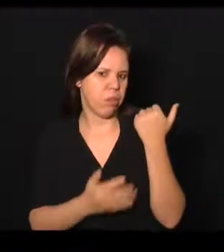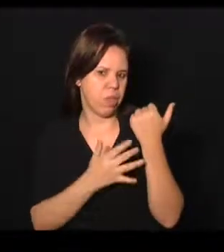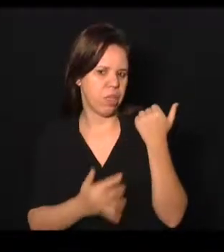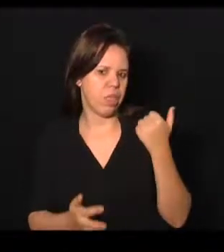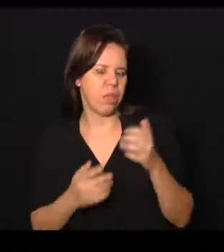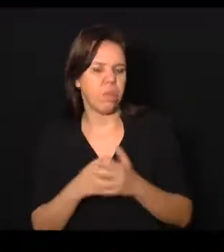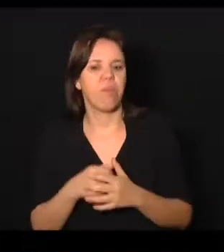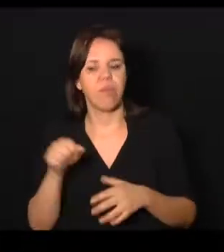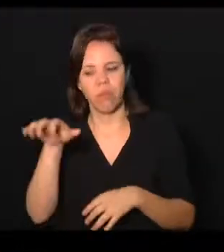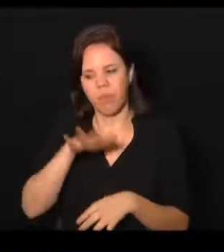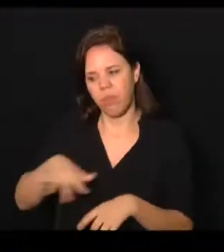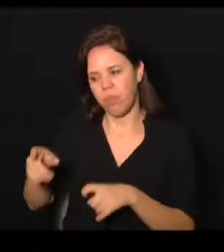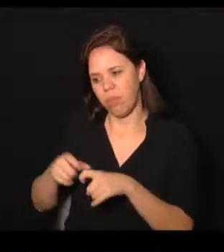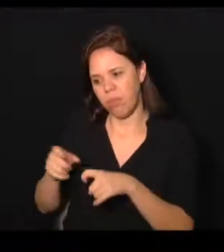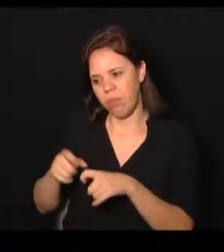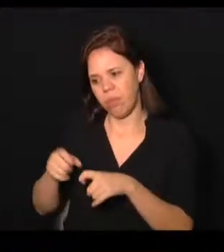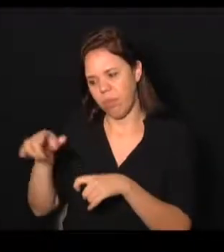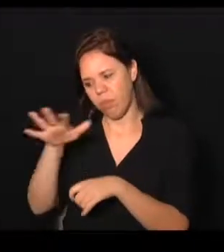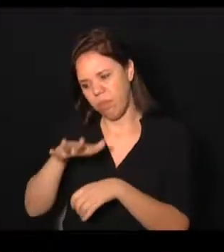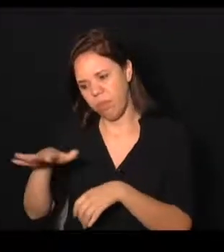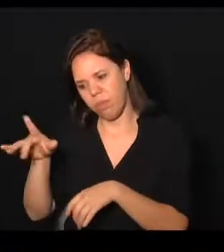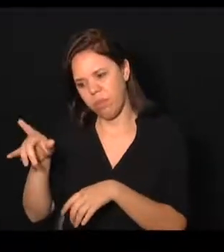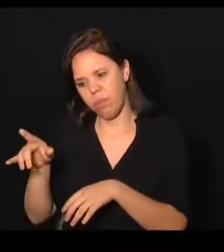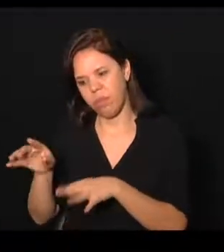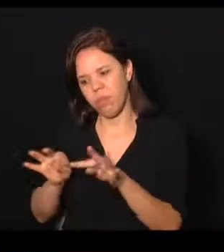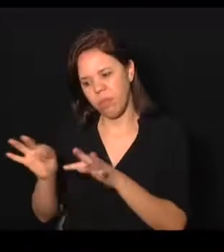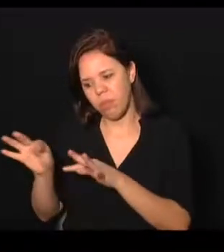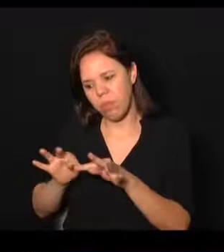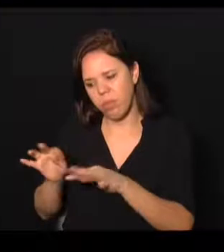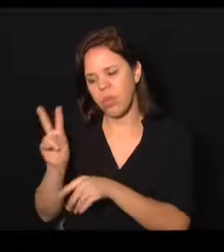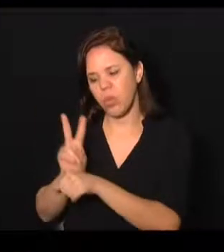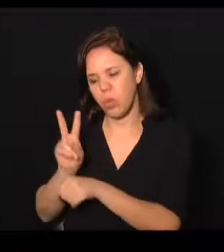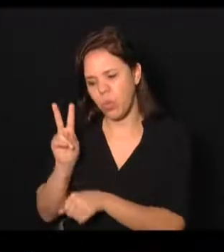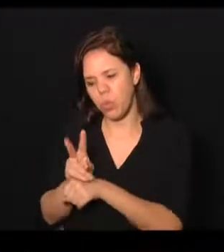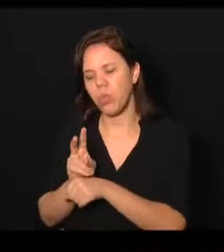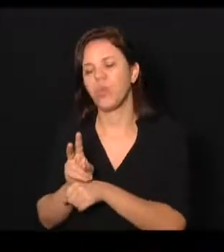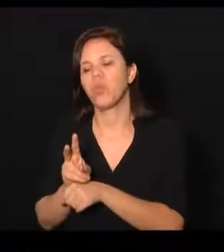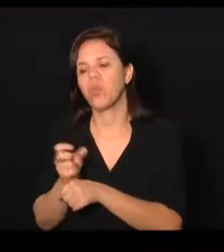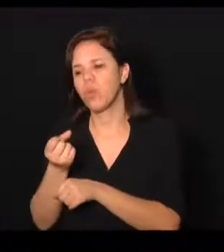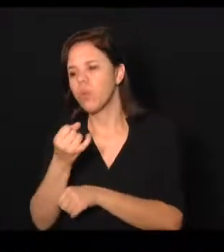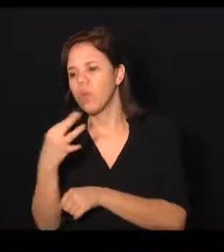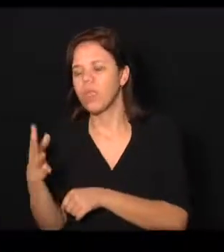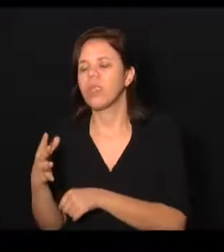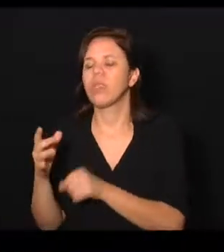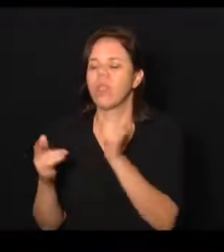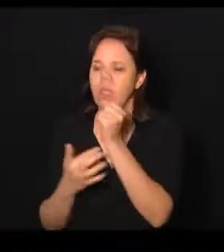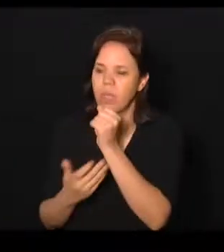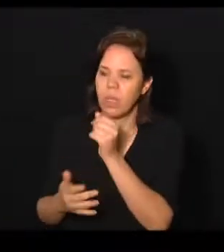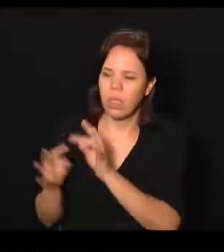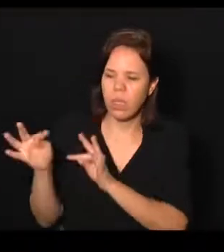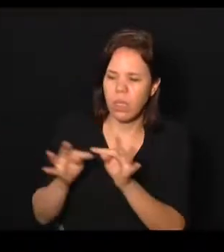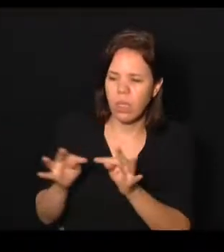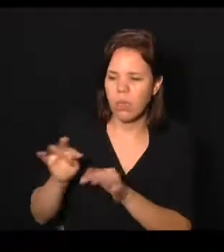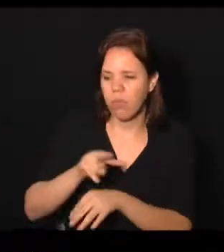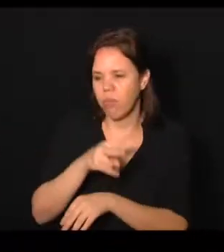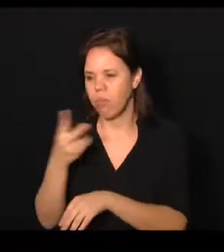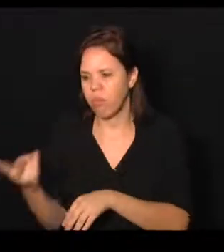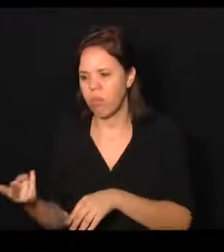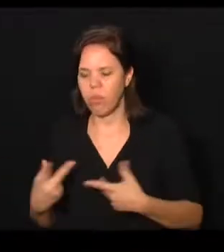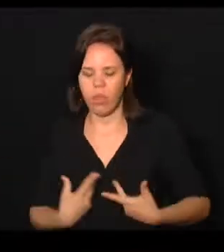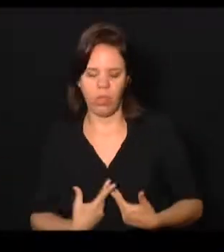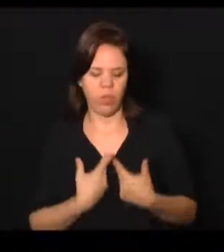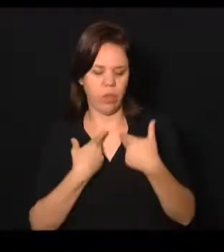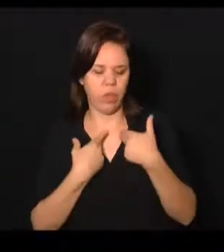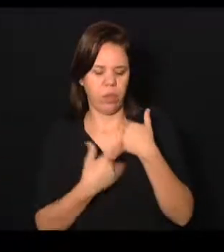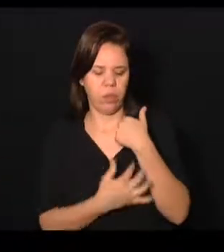da medicina que cuida de banco de sangue, que cuida da relação da transfusão de sangue.